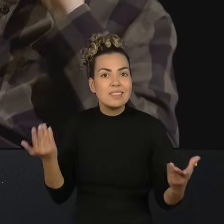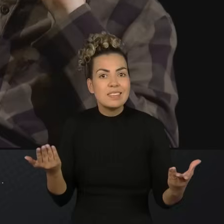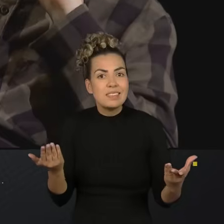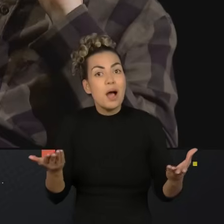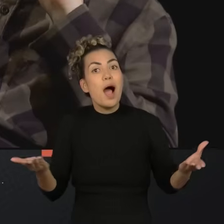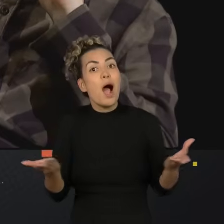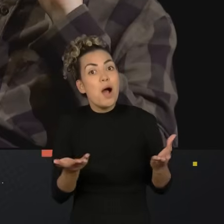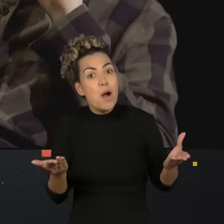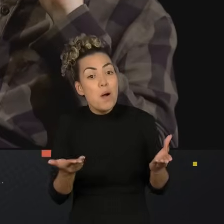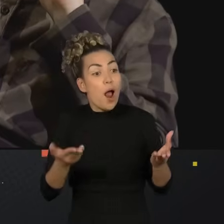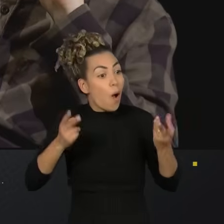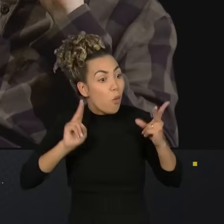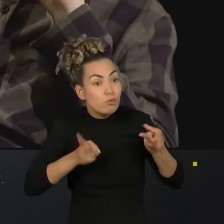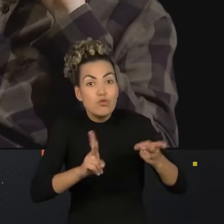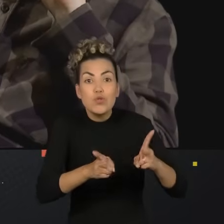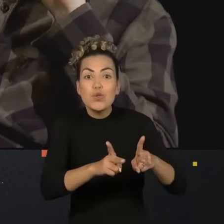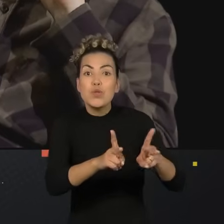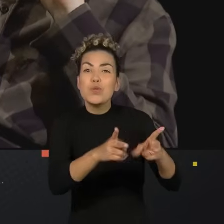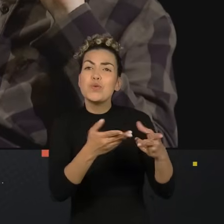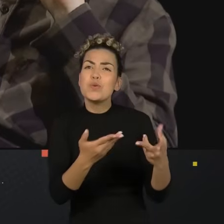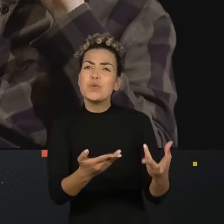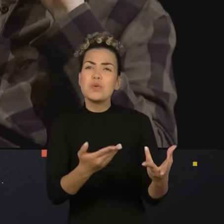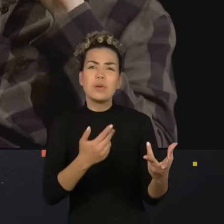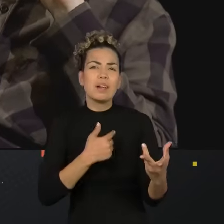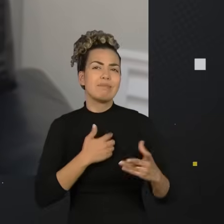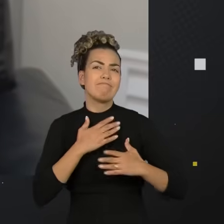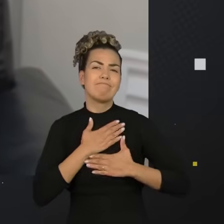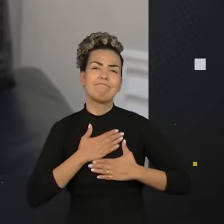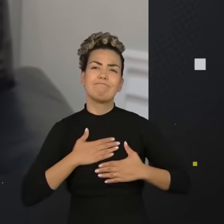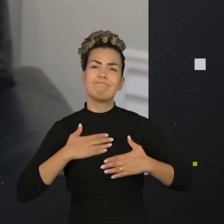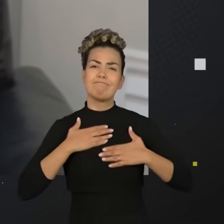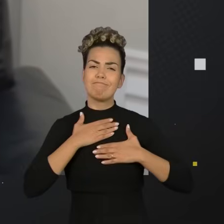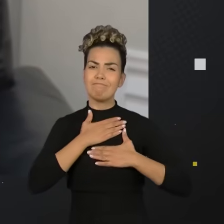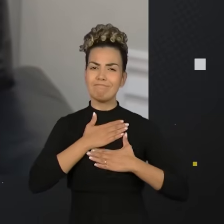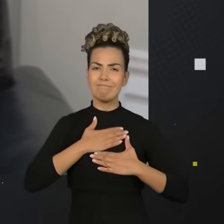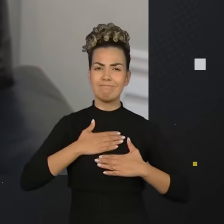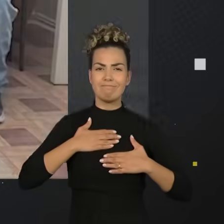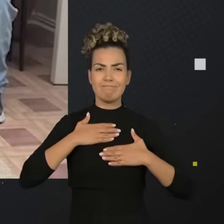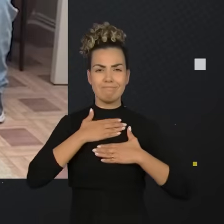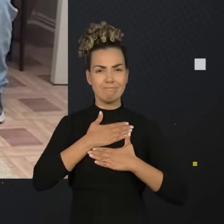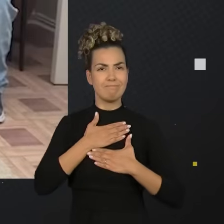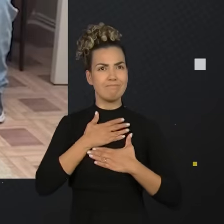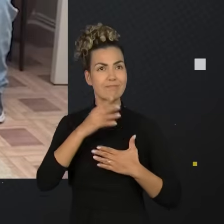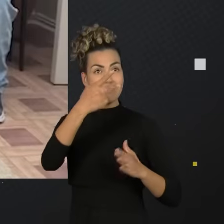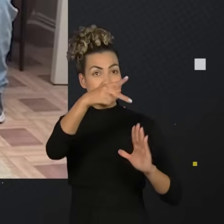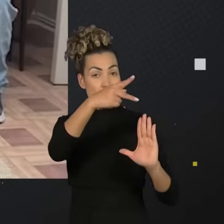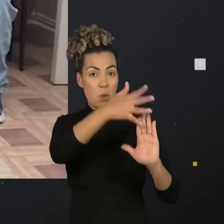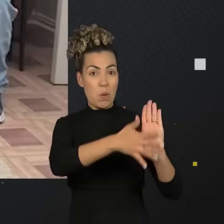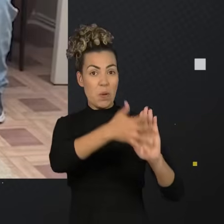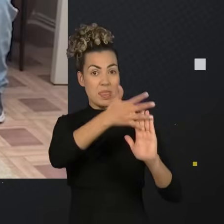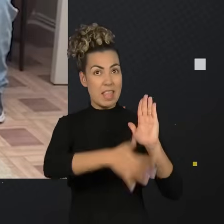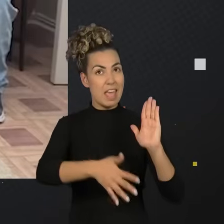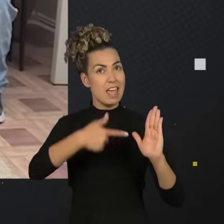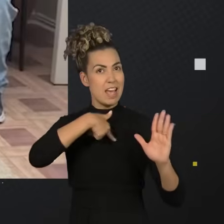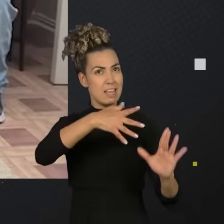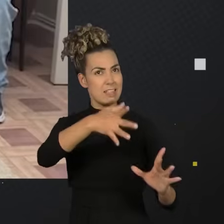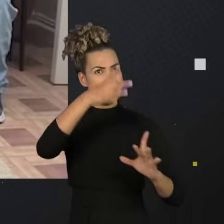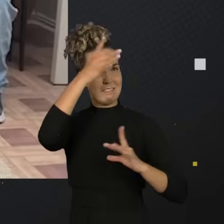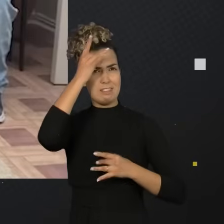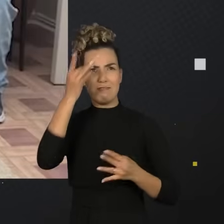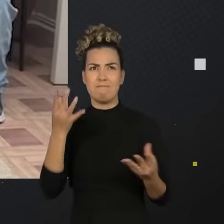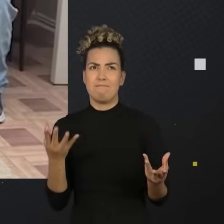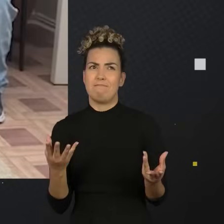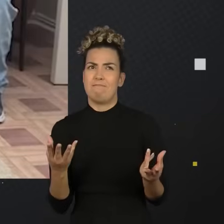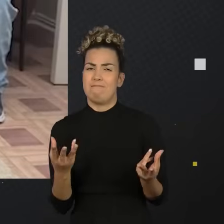sua continuidade. E que prazer estar fazendo esse texto seu maravilhoso e ainda tendo você como